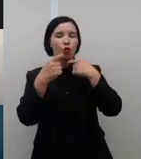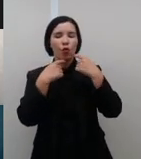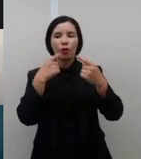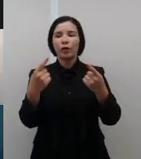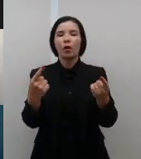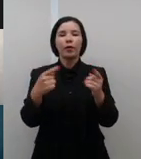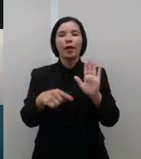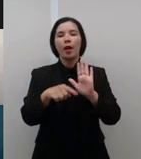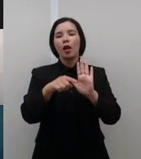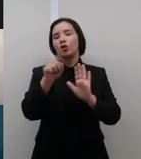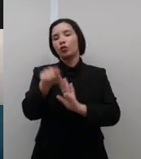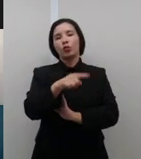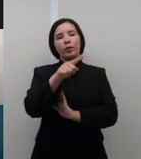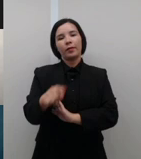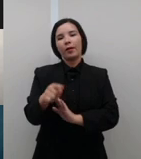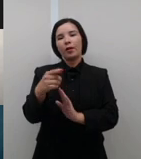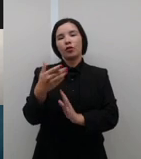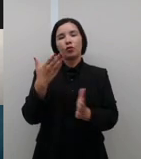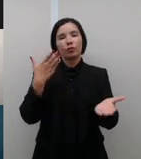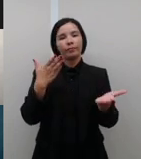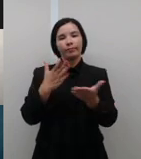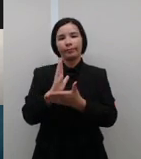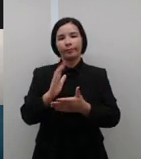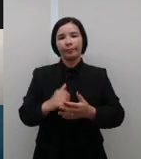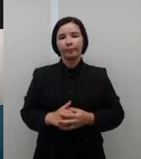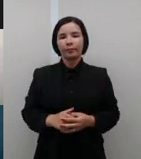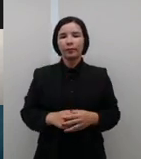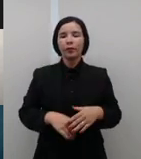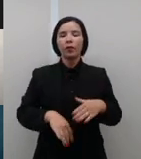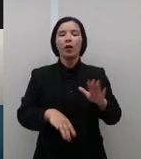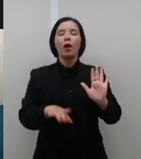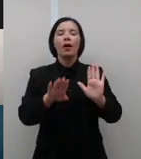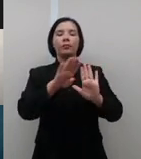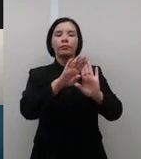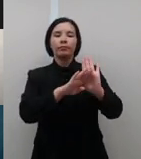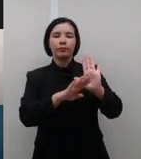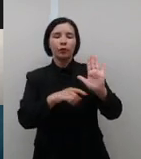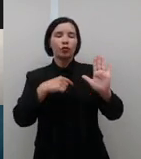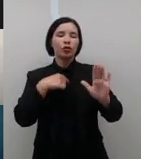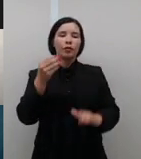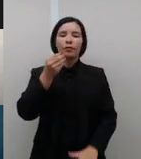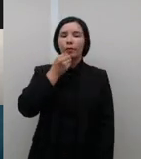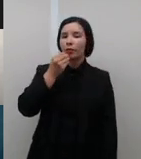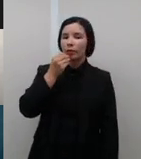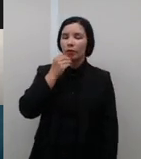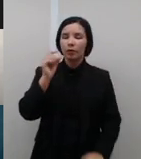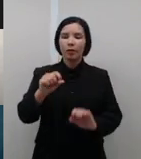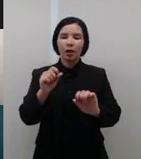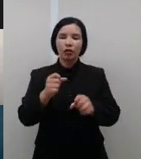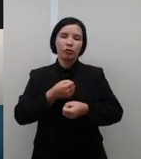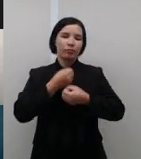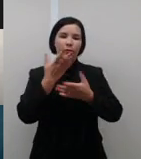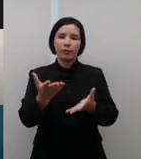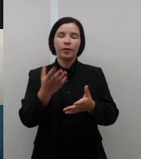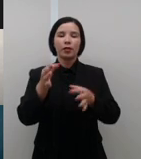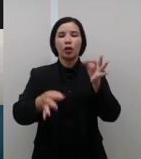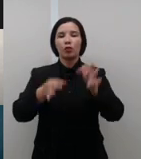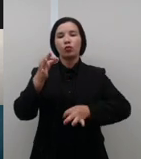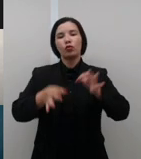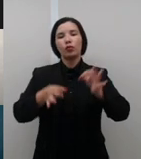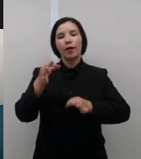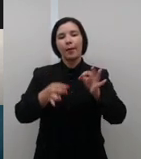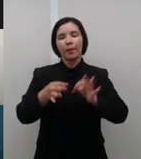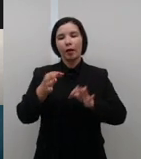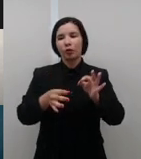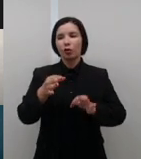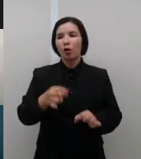deferimento. Quanto às demais questões, conforme tive a oportunidade de me manifestar no julgamento do RMS